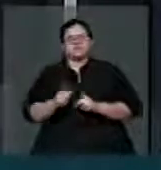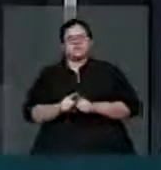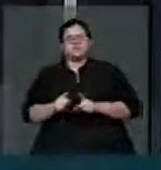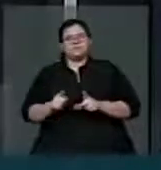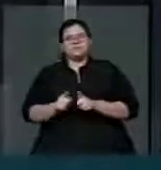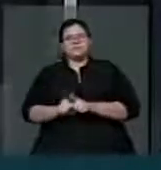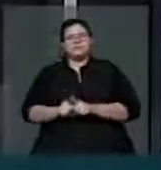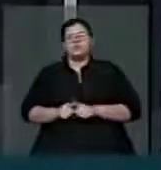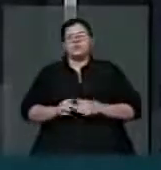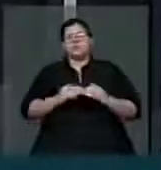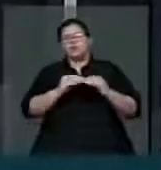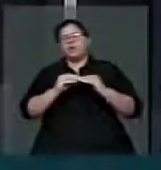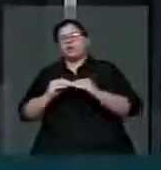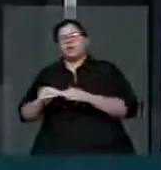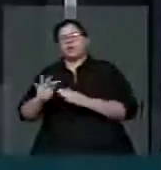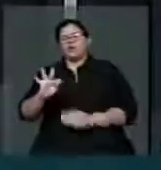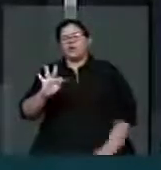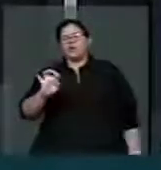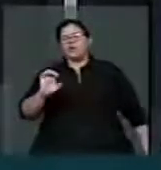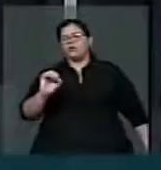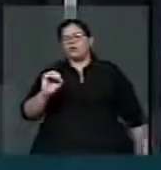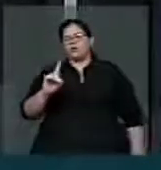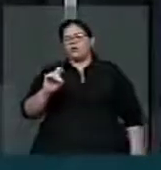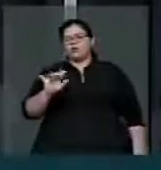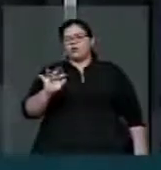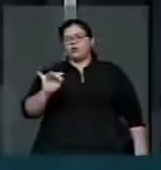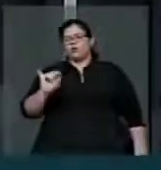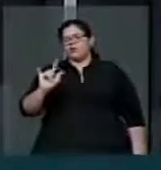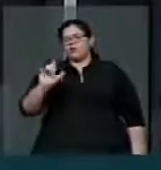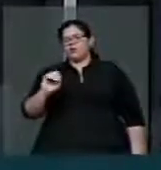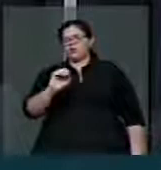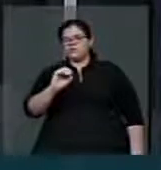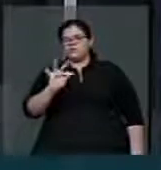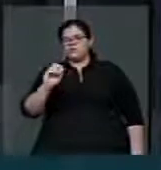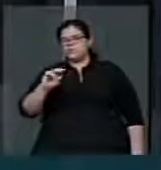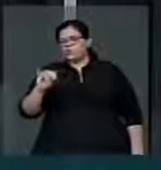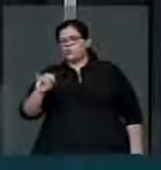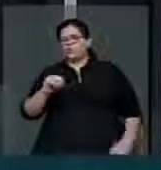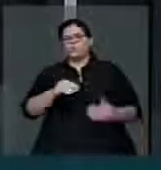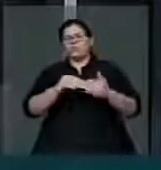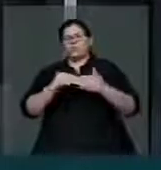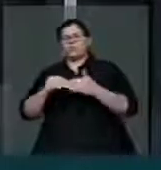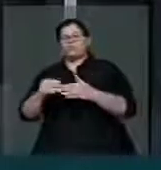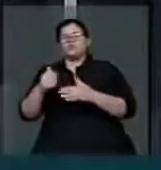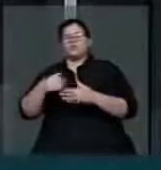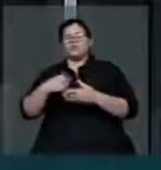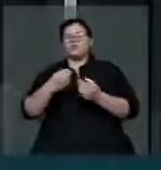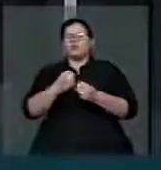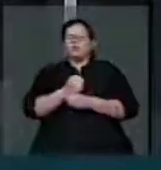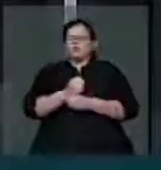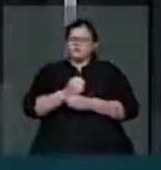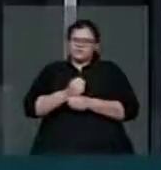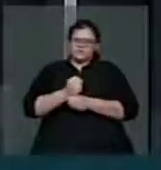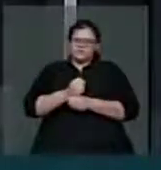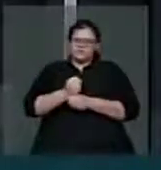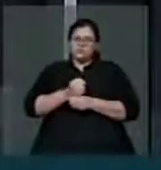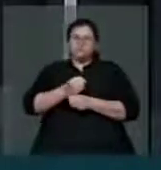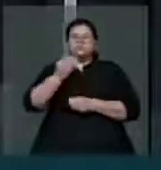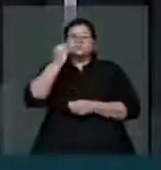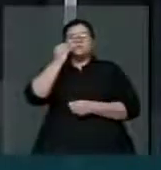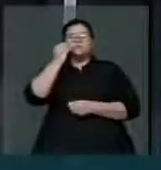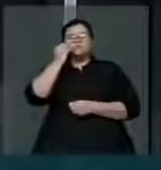de Teófilo Otoni para serem examinados, e acompanhei durante muitos anos a luta para romper a impunidade